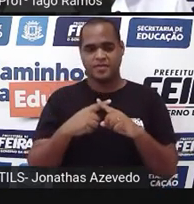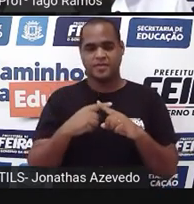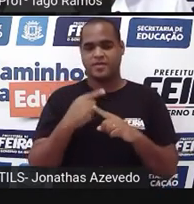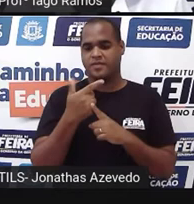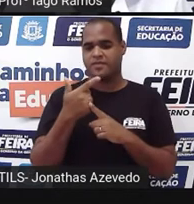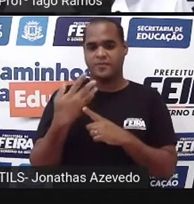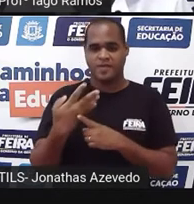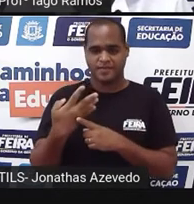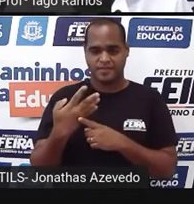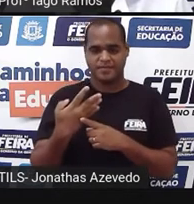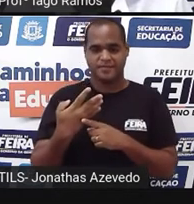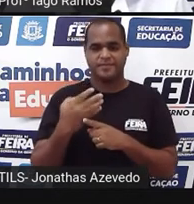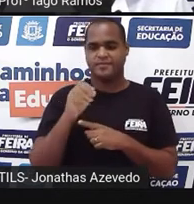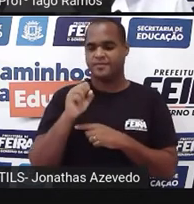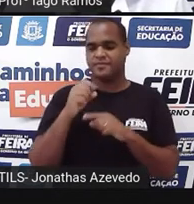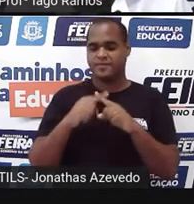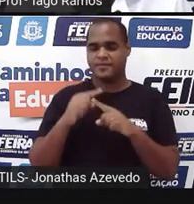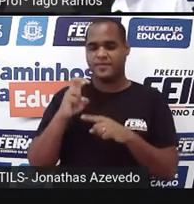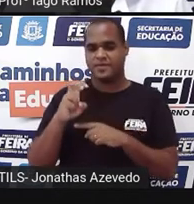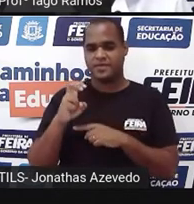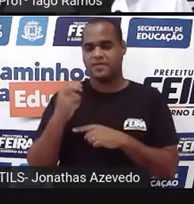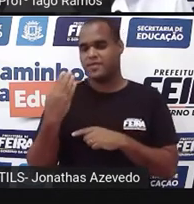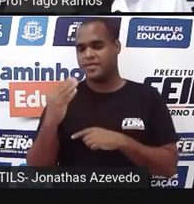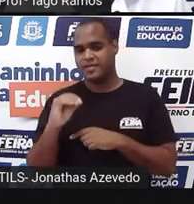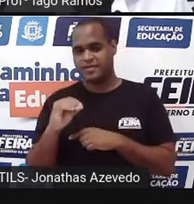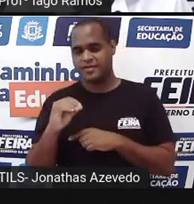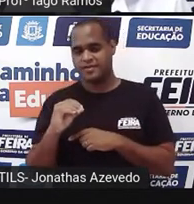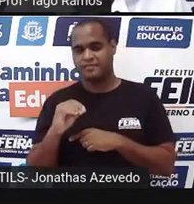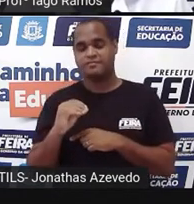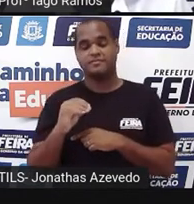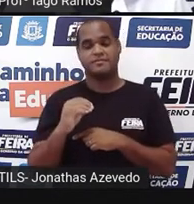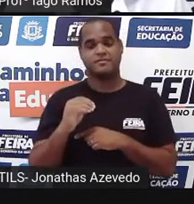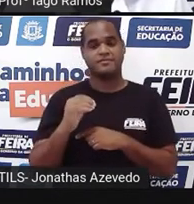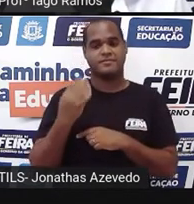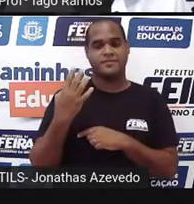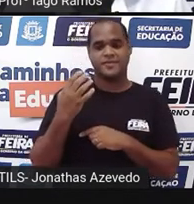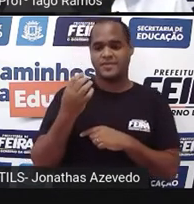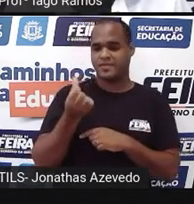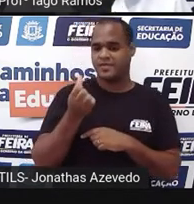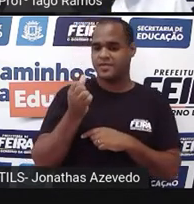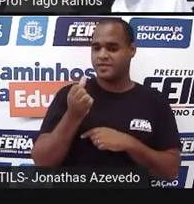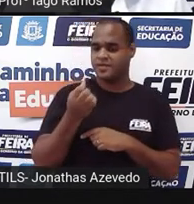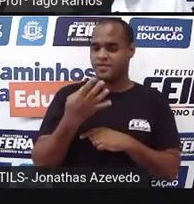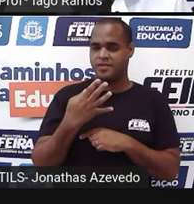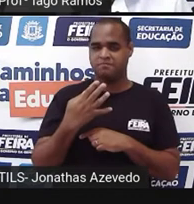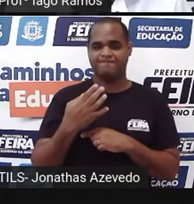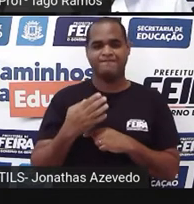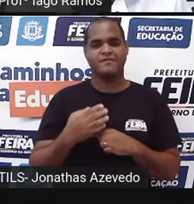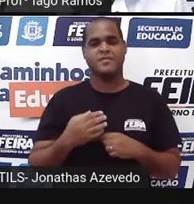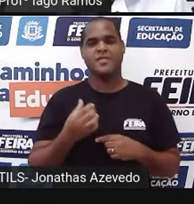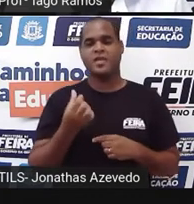2 da 24/8 X5 44 mais 40 da 64 teria que dá